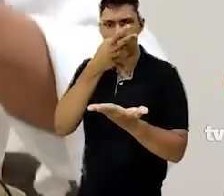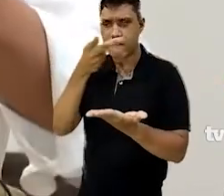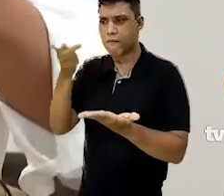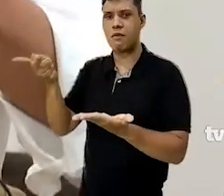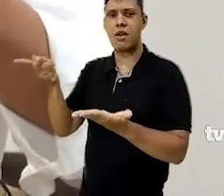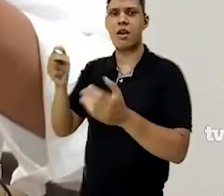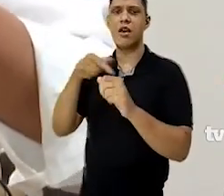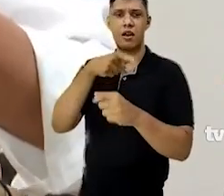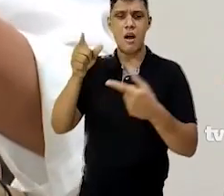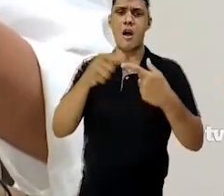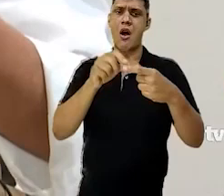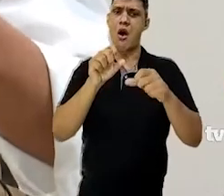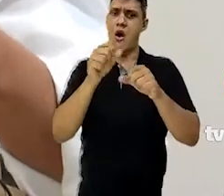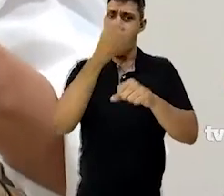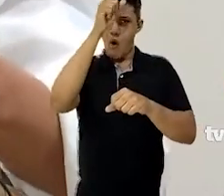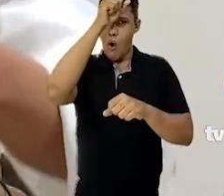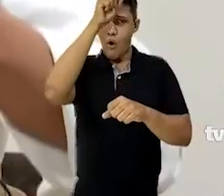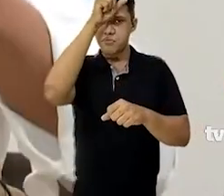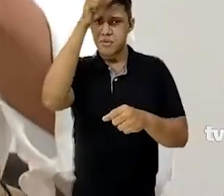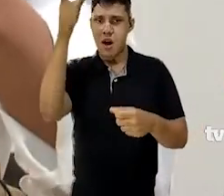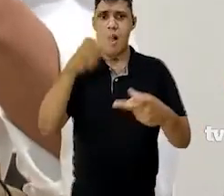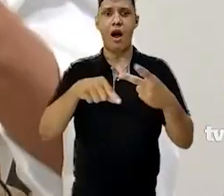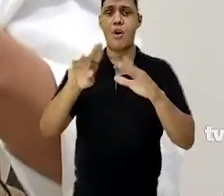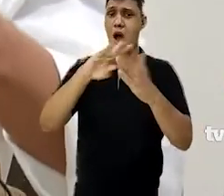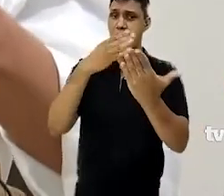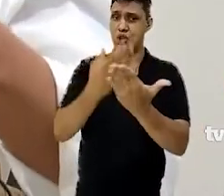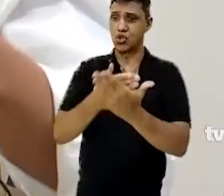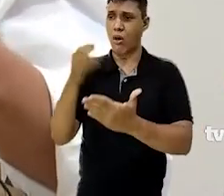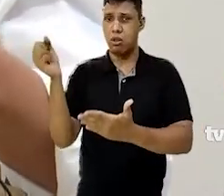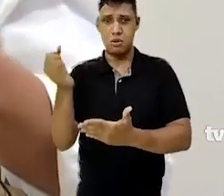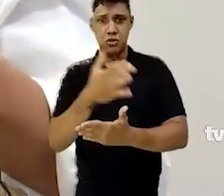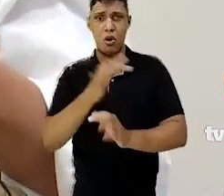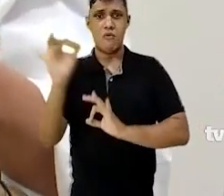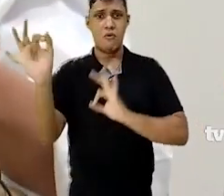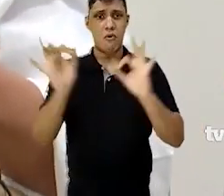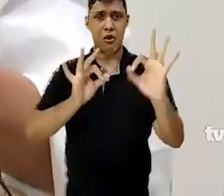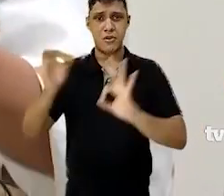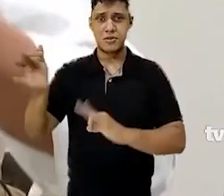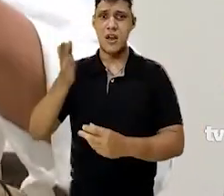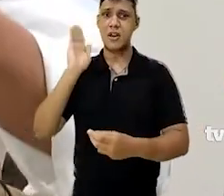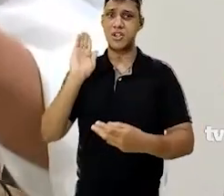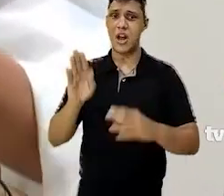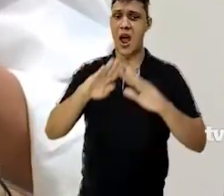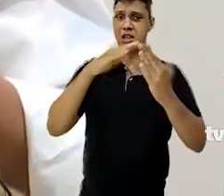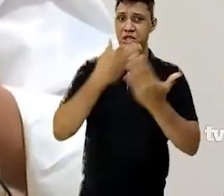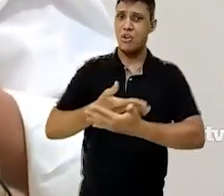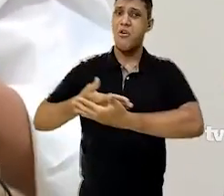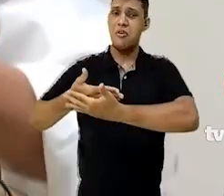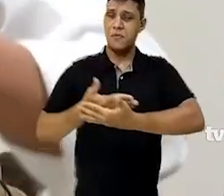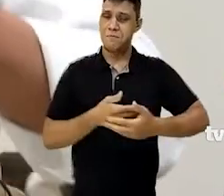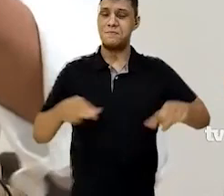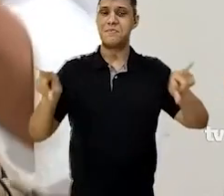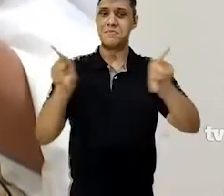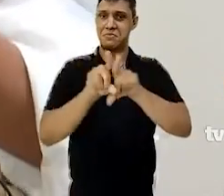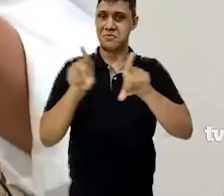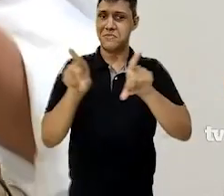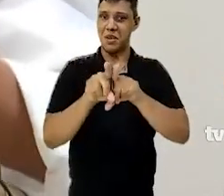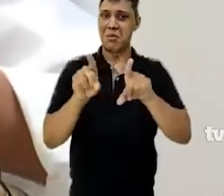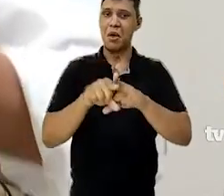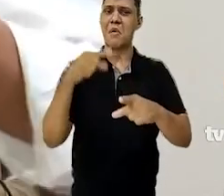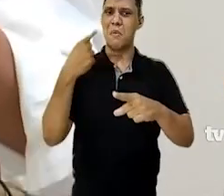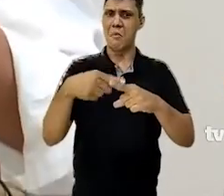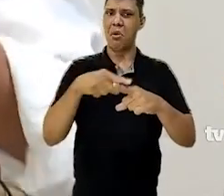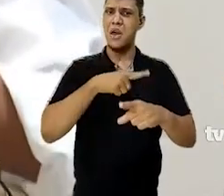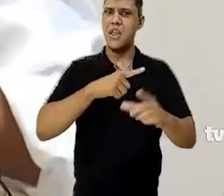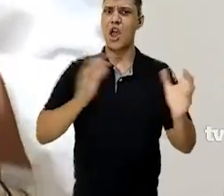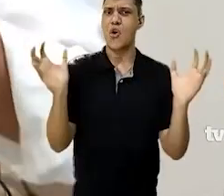hospitais, sejam as escolas reformadas, sejam as creches reformadas, porque nós temos uma equipe